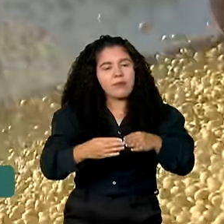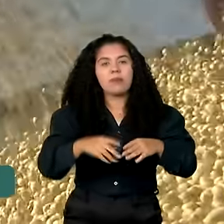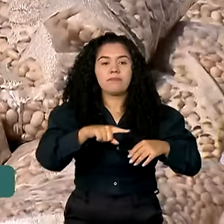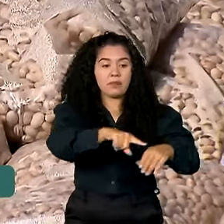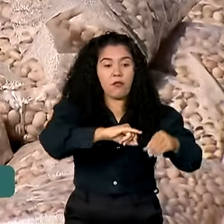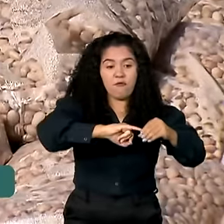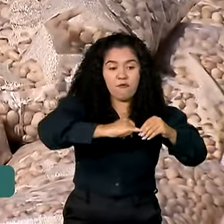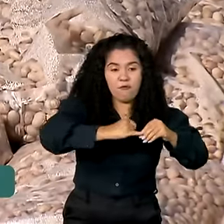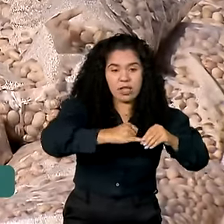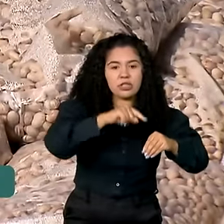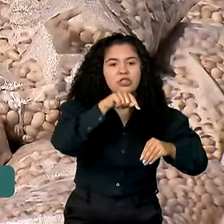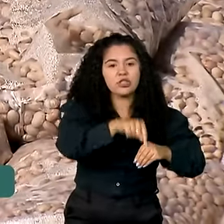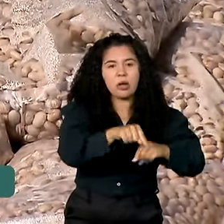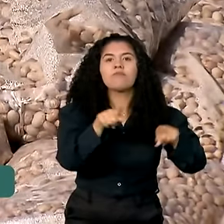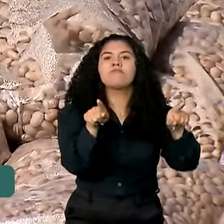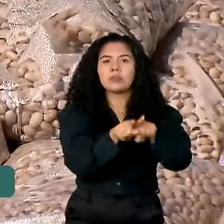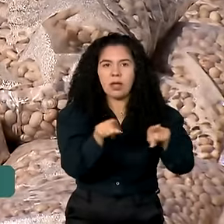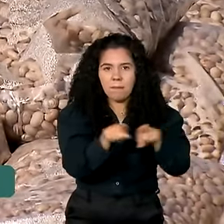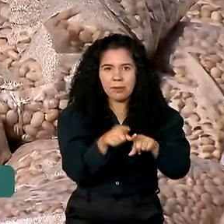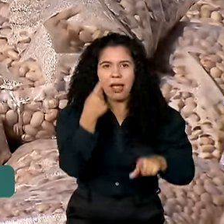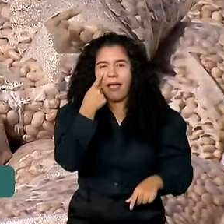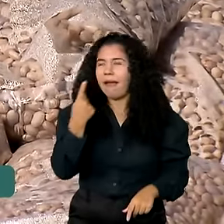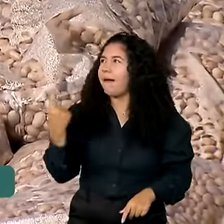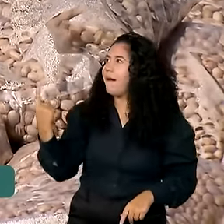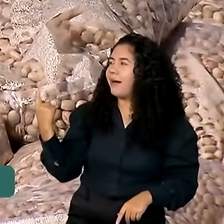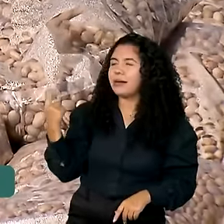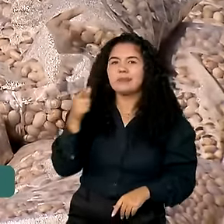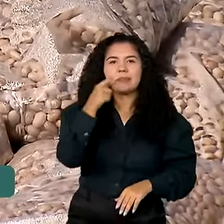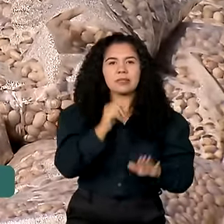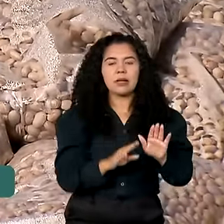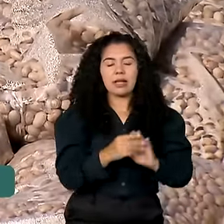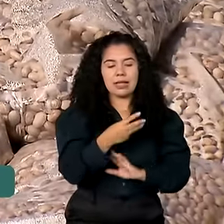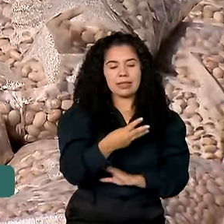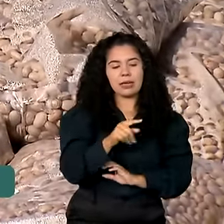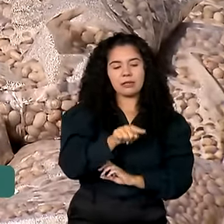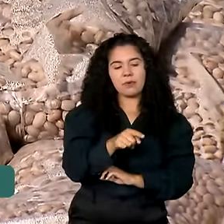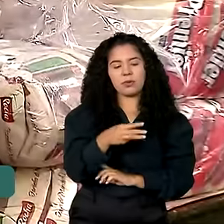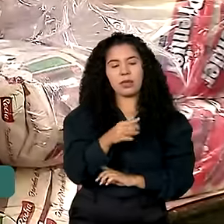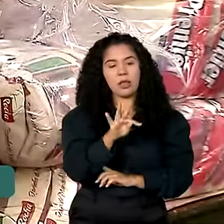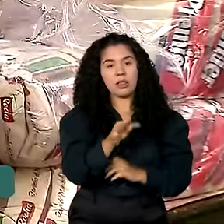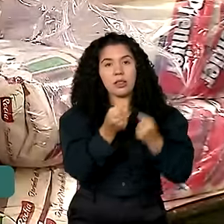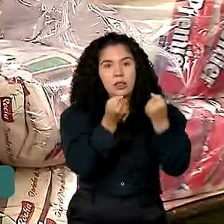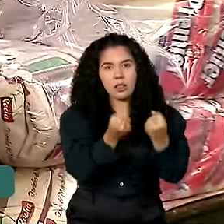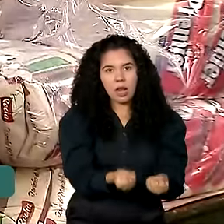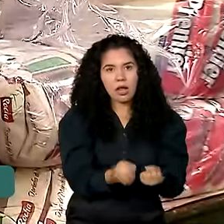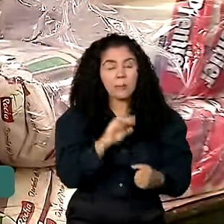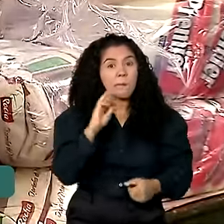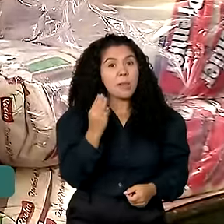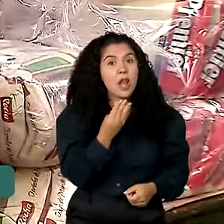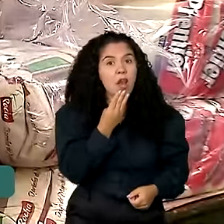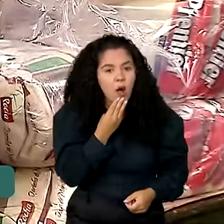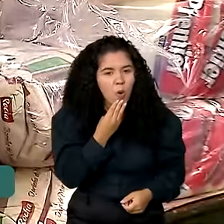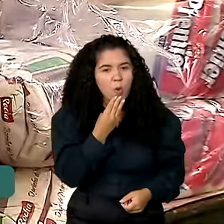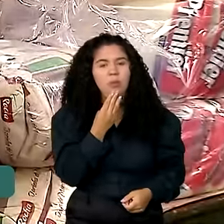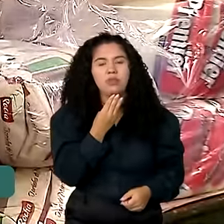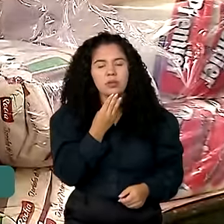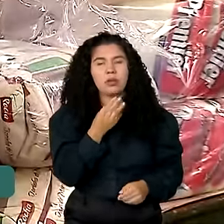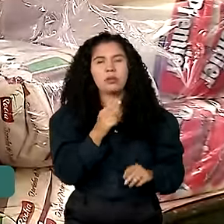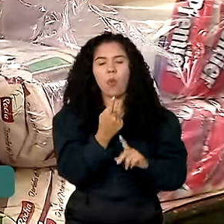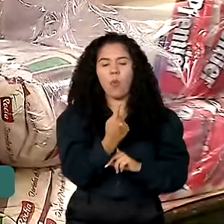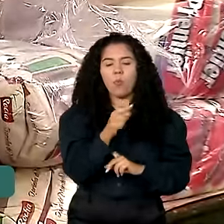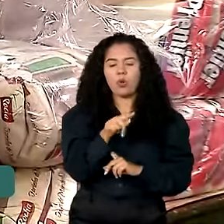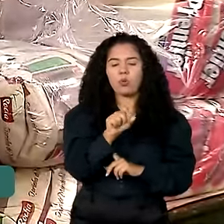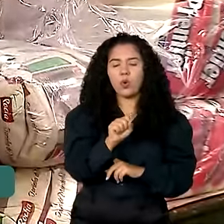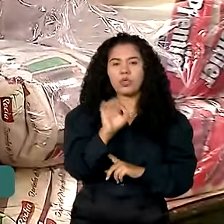feijão, estimativa de produção 3,3 milhões de toneladas, um aumento de